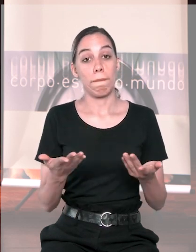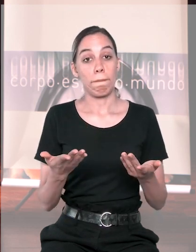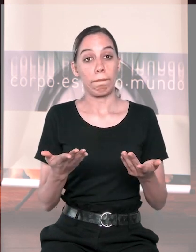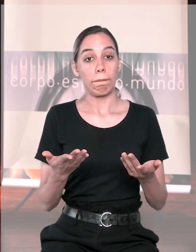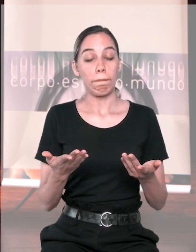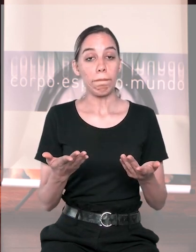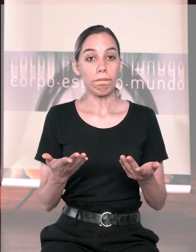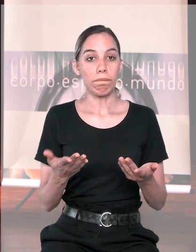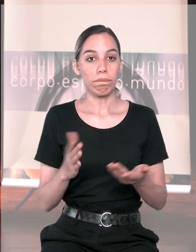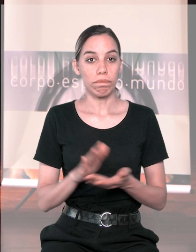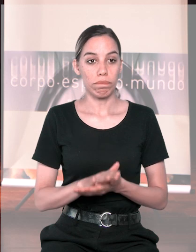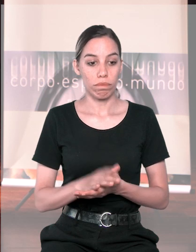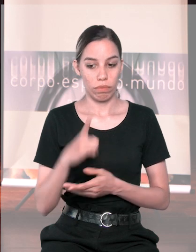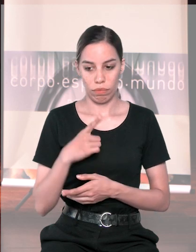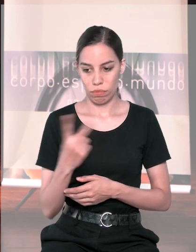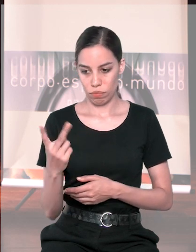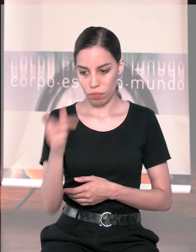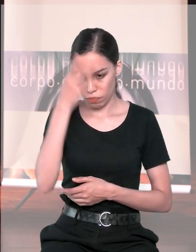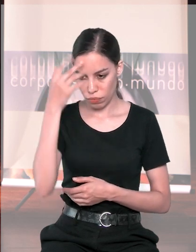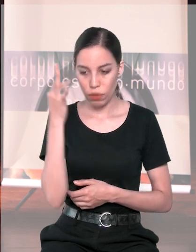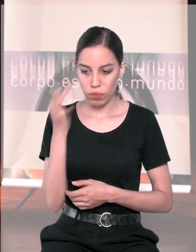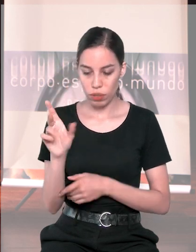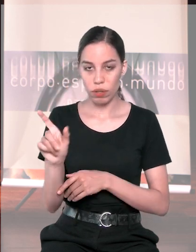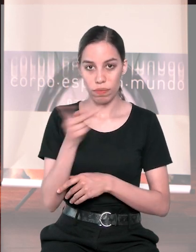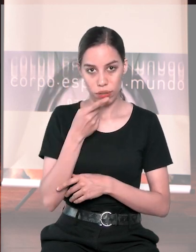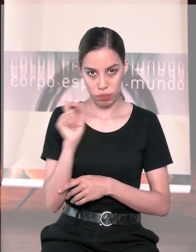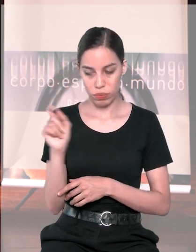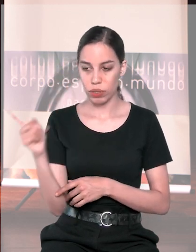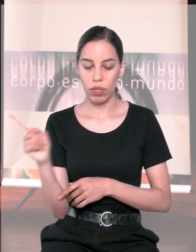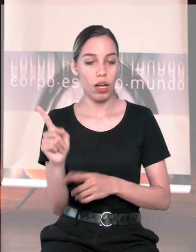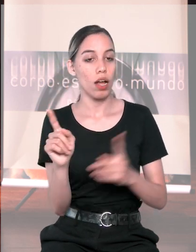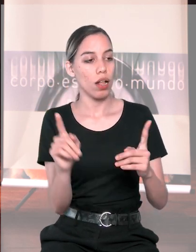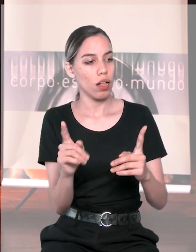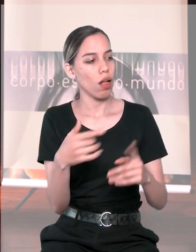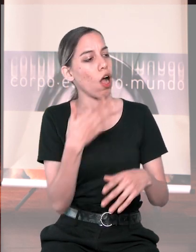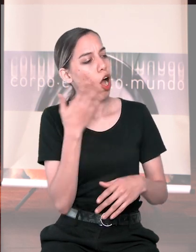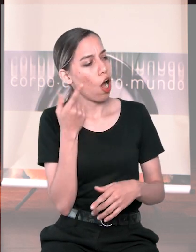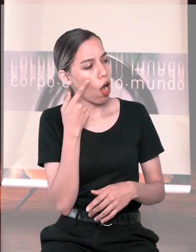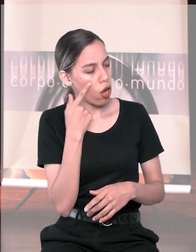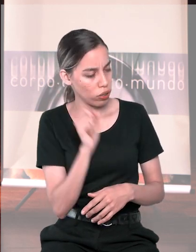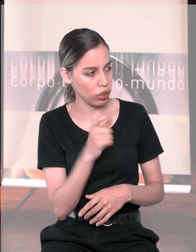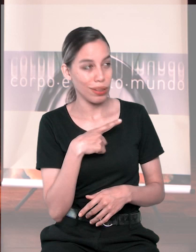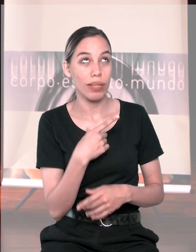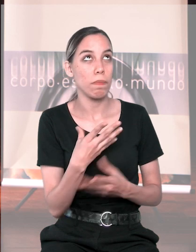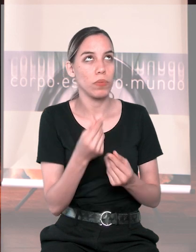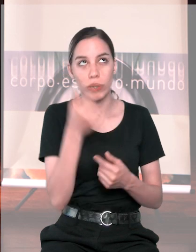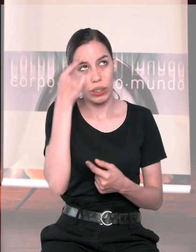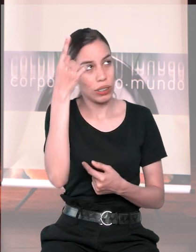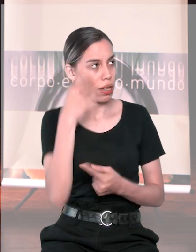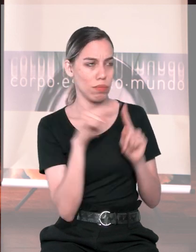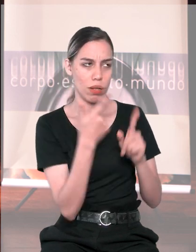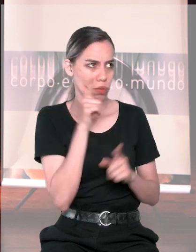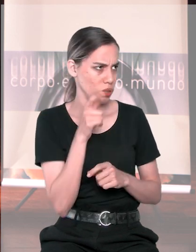Né? O Degas chega para o Mallarmé e fala: nossa, Mallarmé, eu tenho tantas ideias, mas eu não